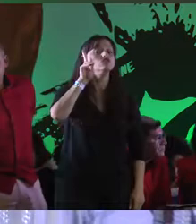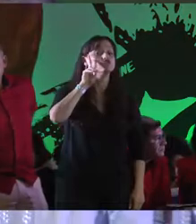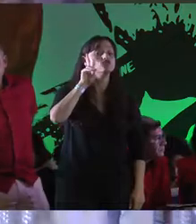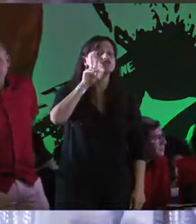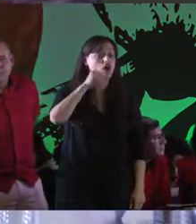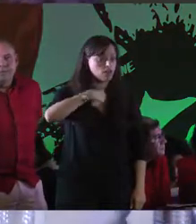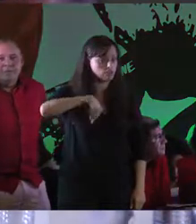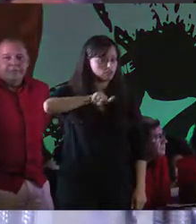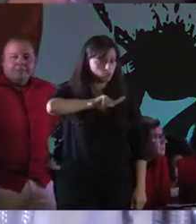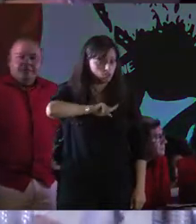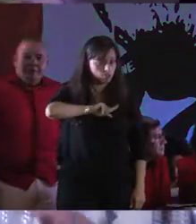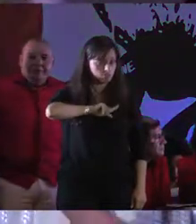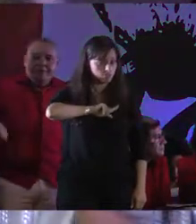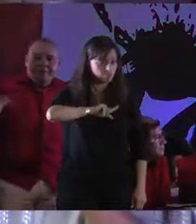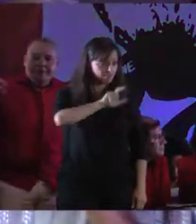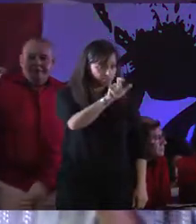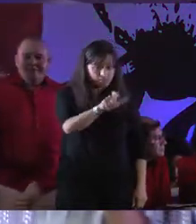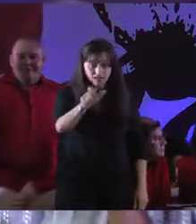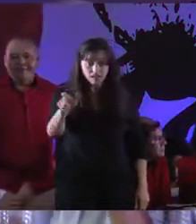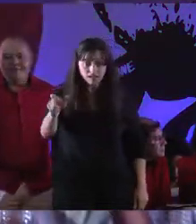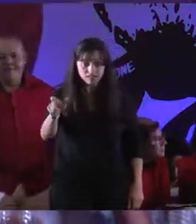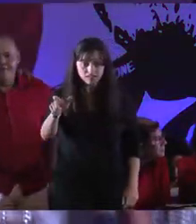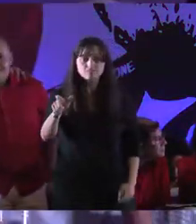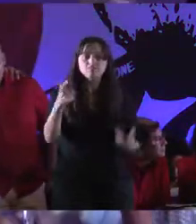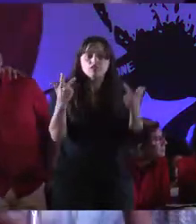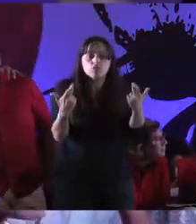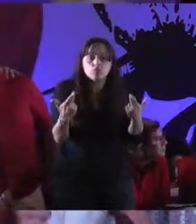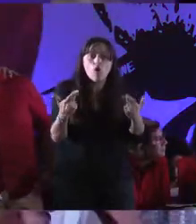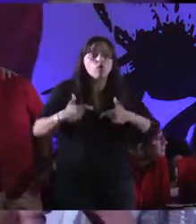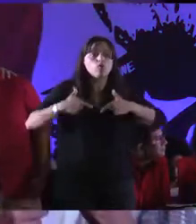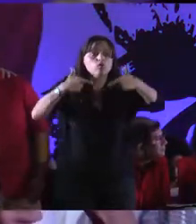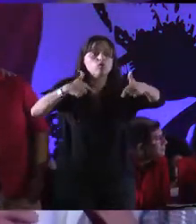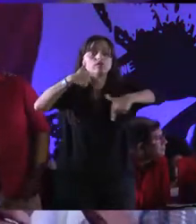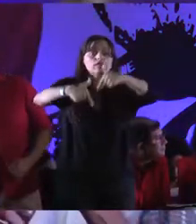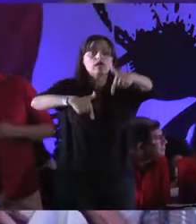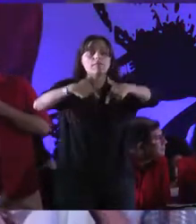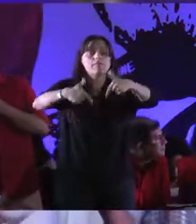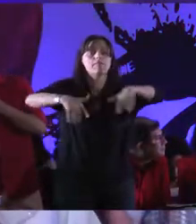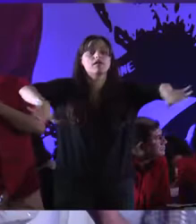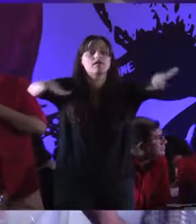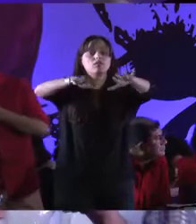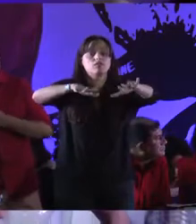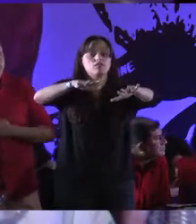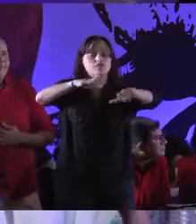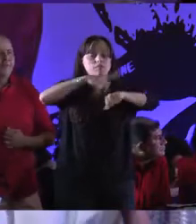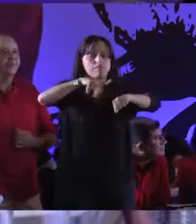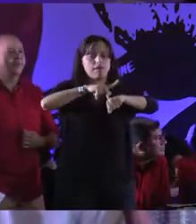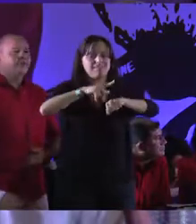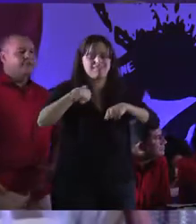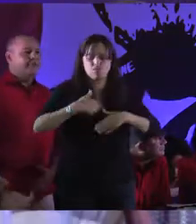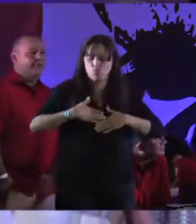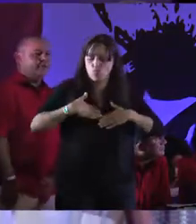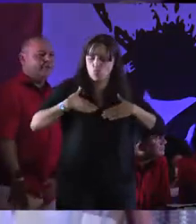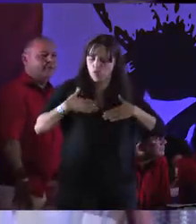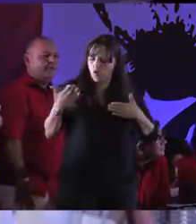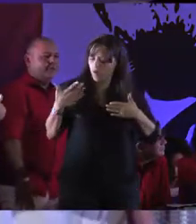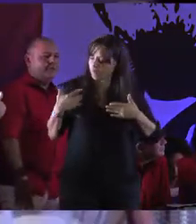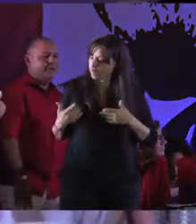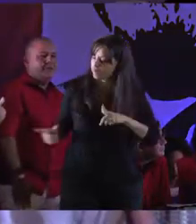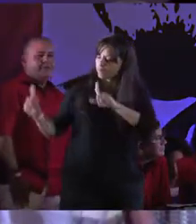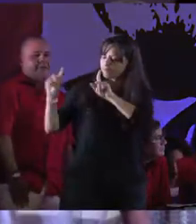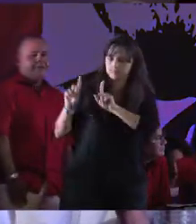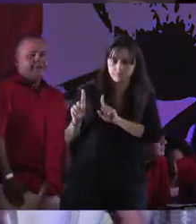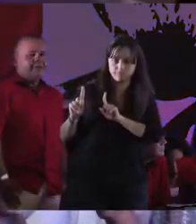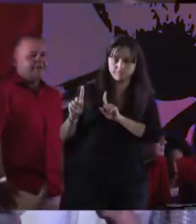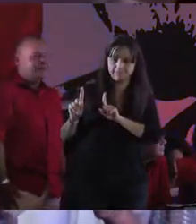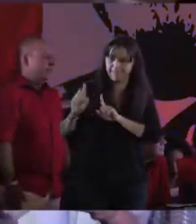dos trabalhadores nesse país. Eu, presidente Lula, tenho muito orgulho de estar ao seu lado. Cada um de nós, nessas